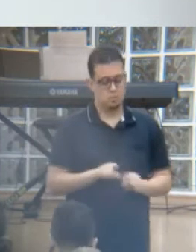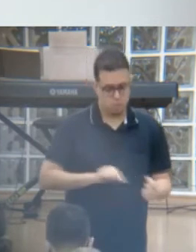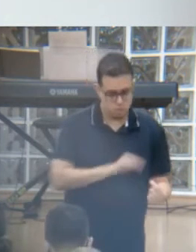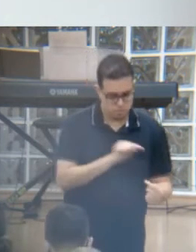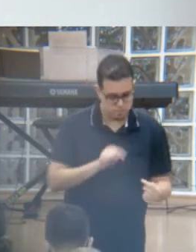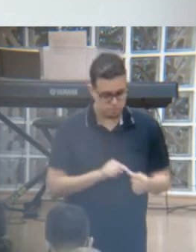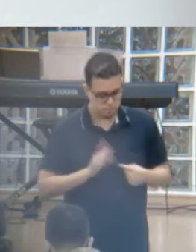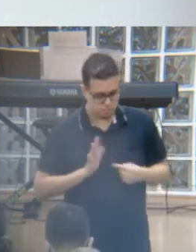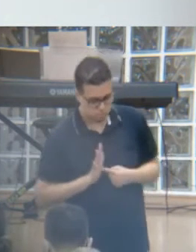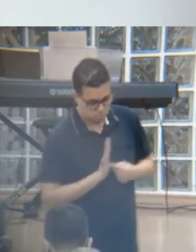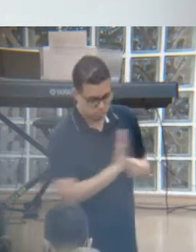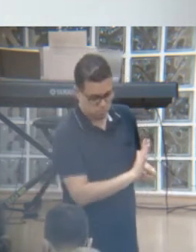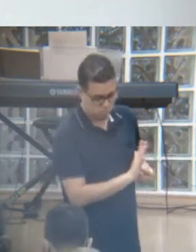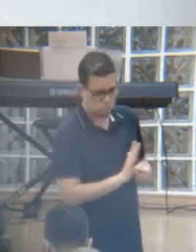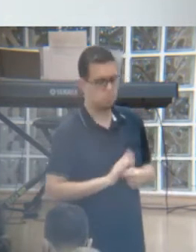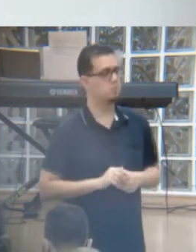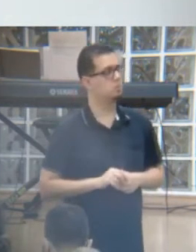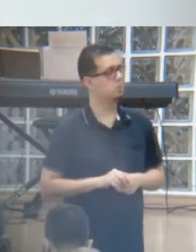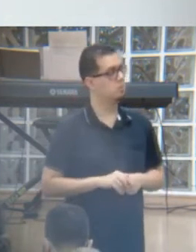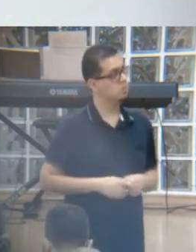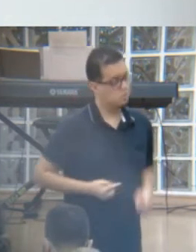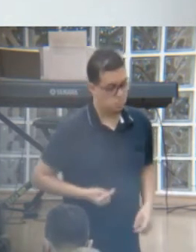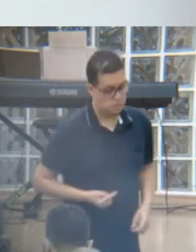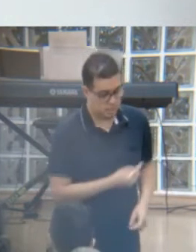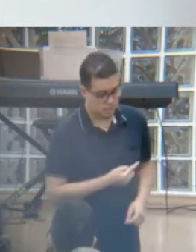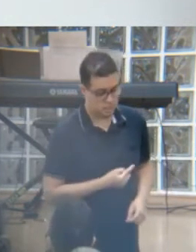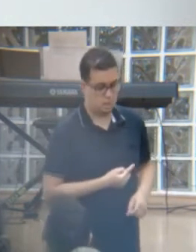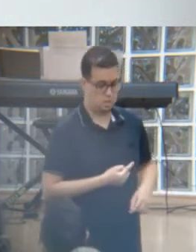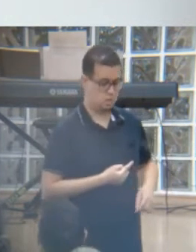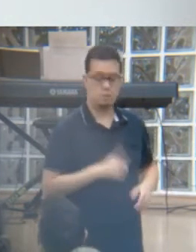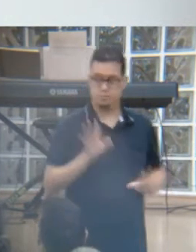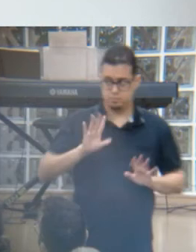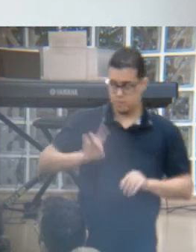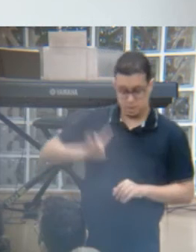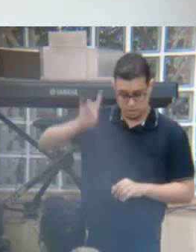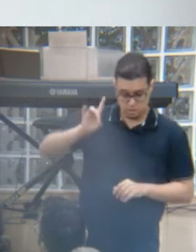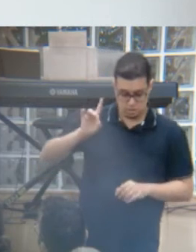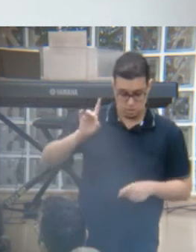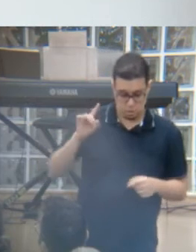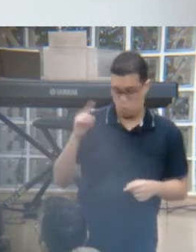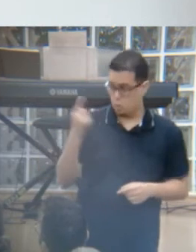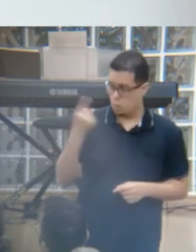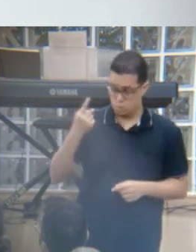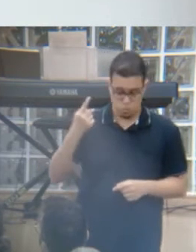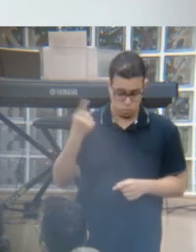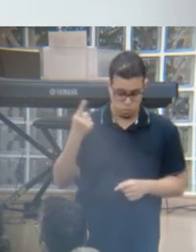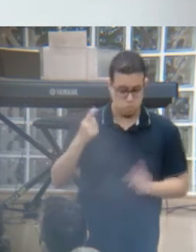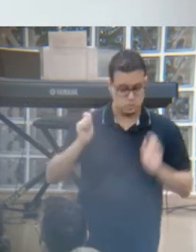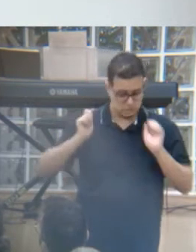mostrar que Ele é o único Deus capaz de ouvir as nossas orações